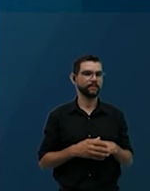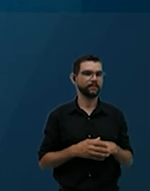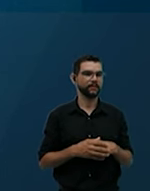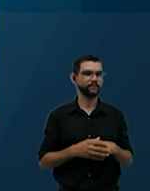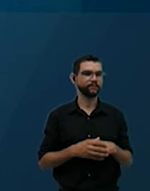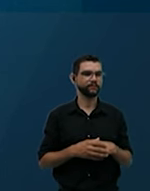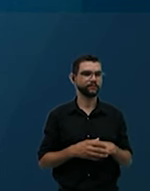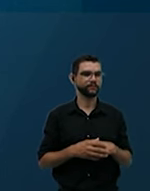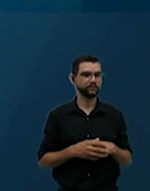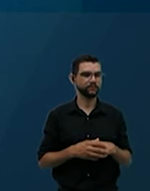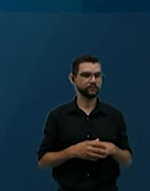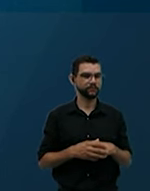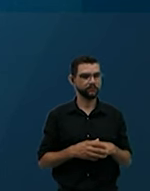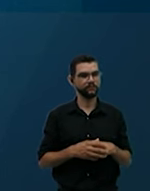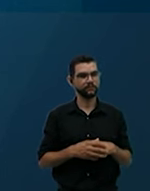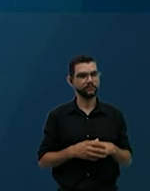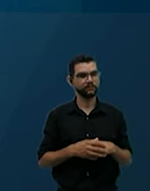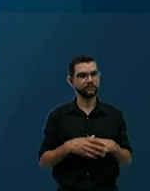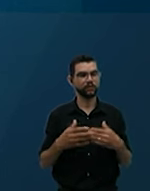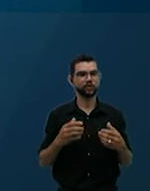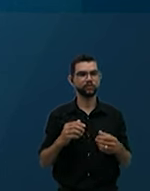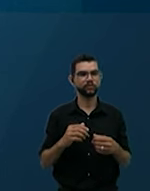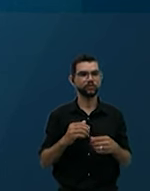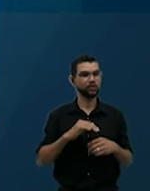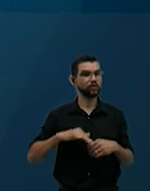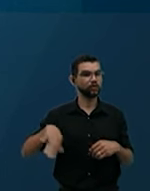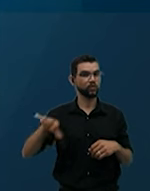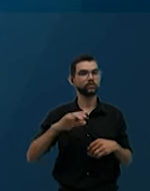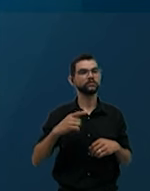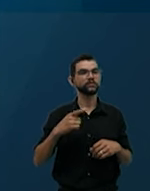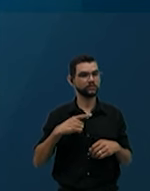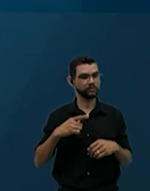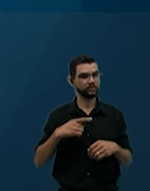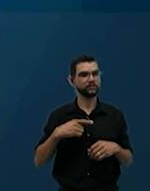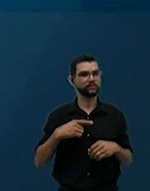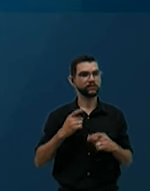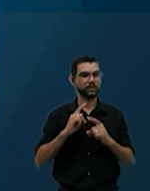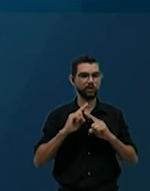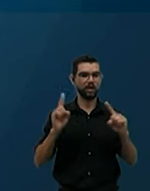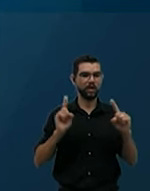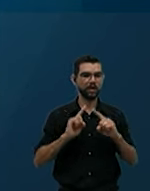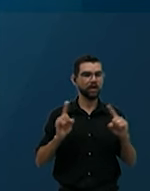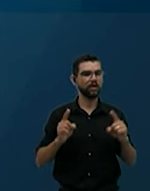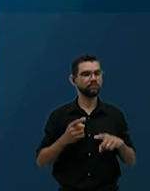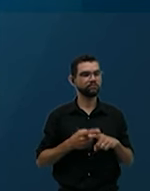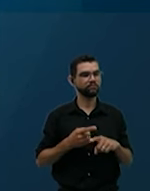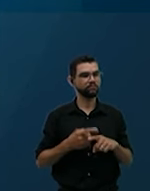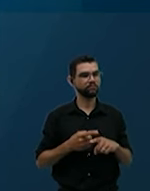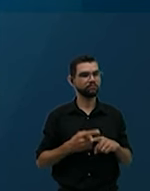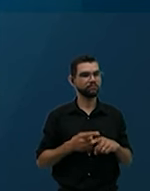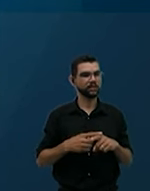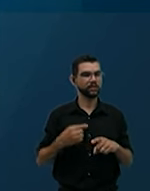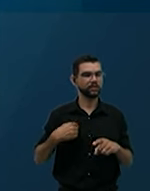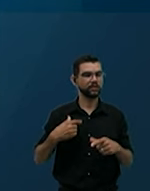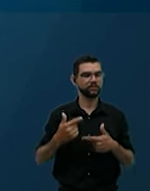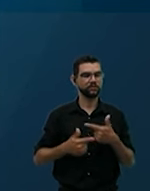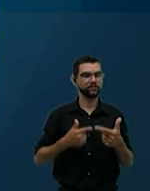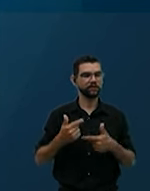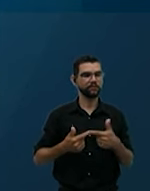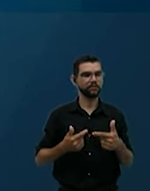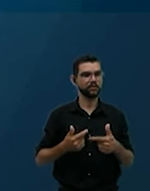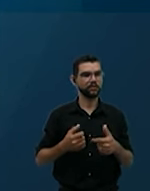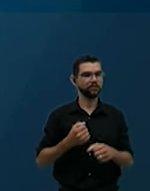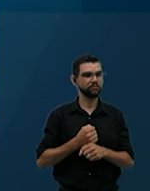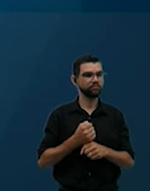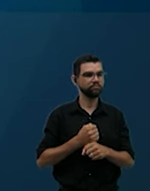clamor que as pessoas nos trazem no dia a dia, eu há 36 anos os ouço, desde a